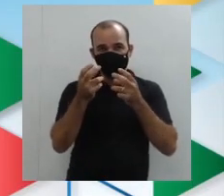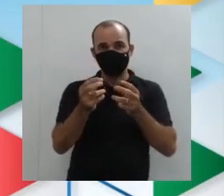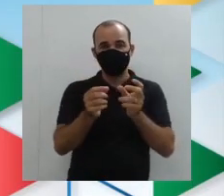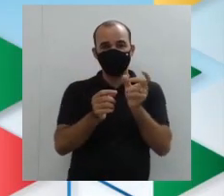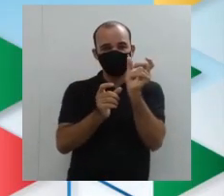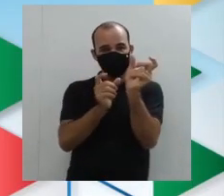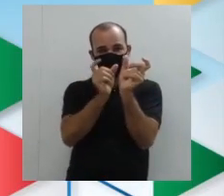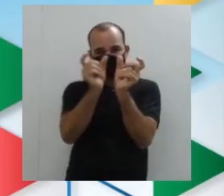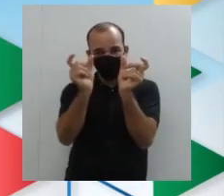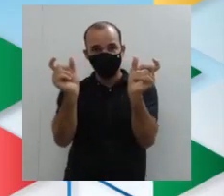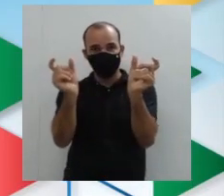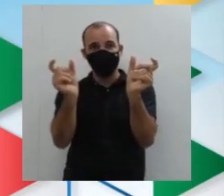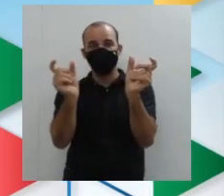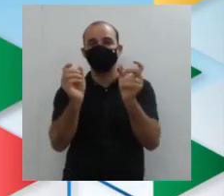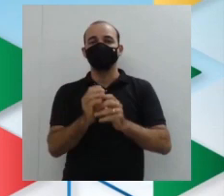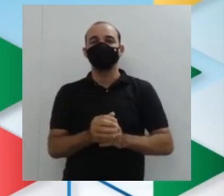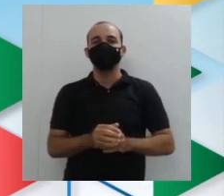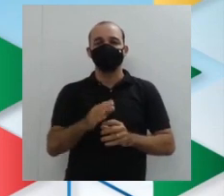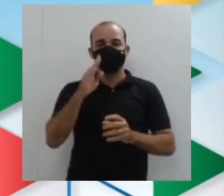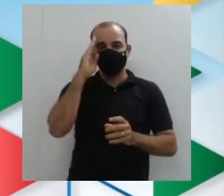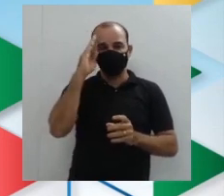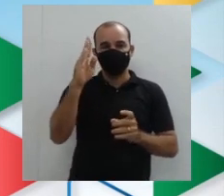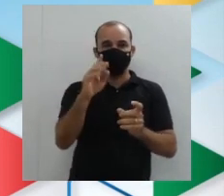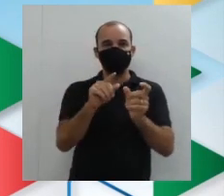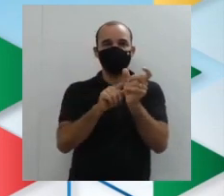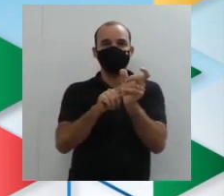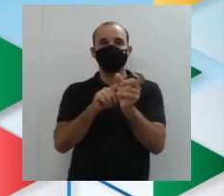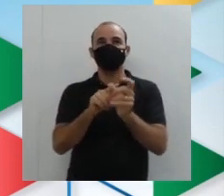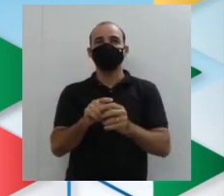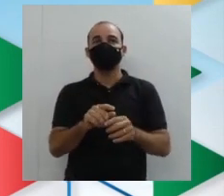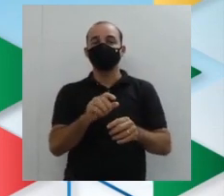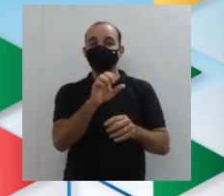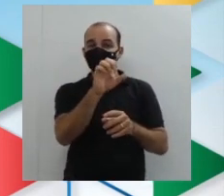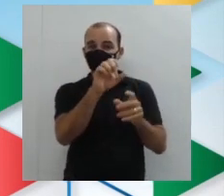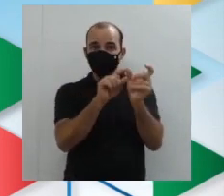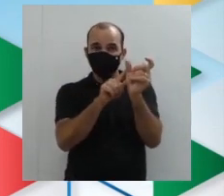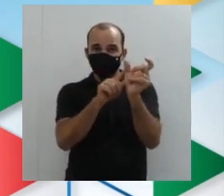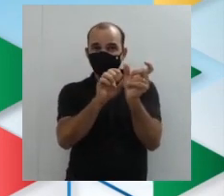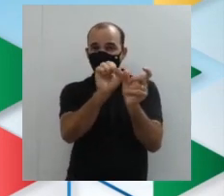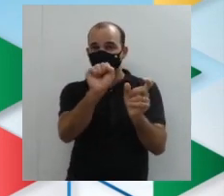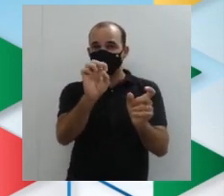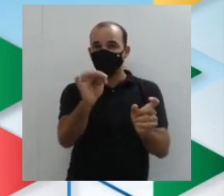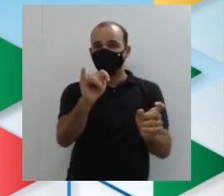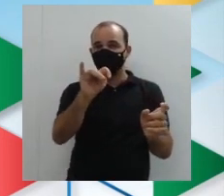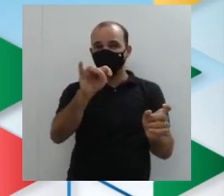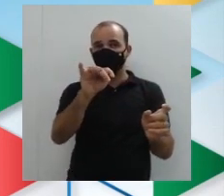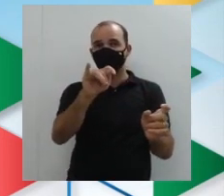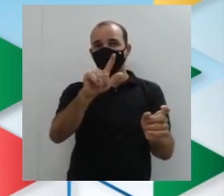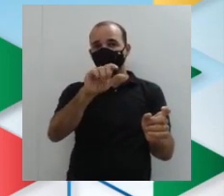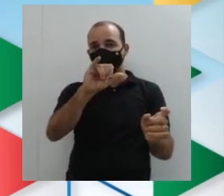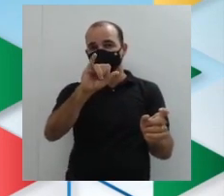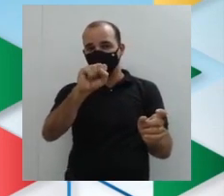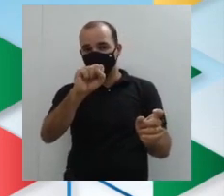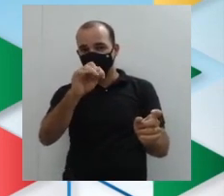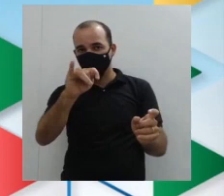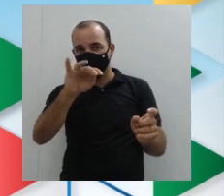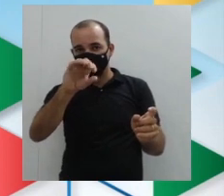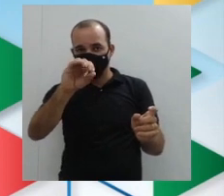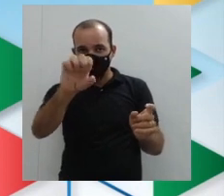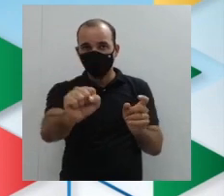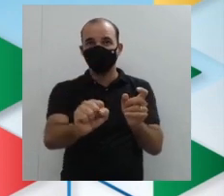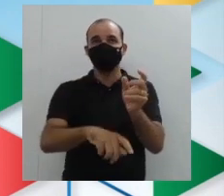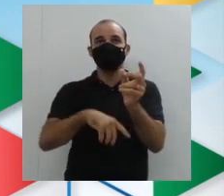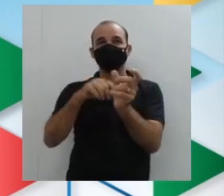palavras norteadoras. Vejam só, estilísticos, semiótico, jornalístico,